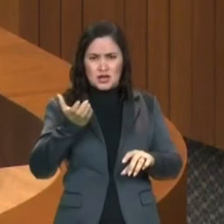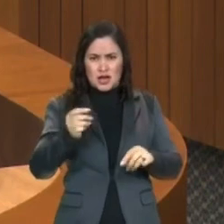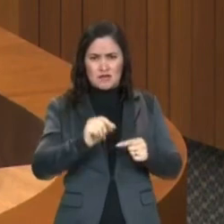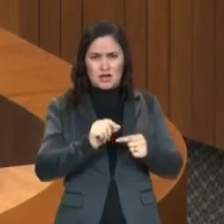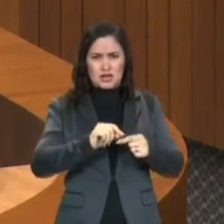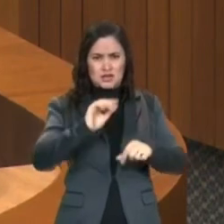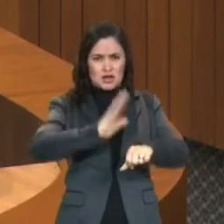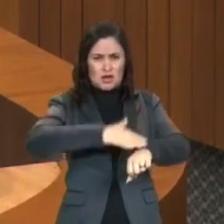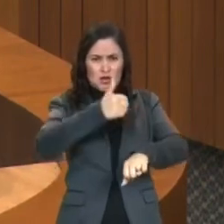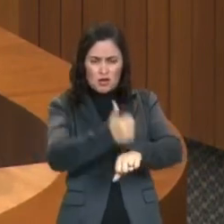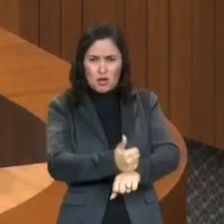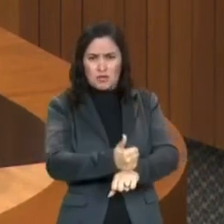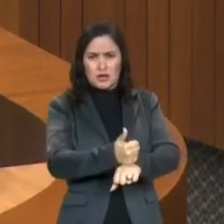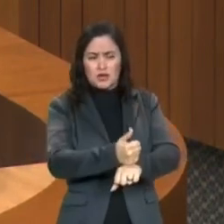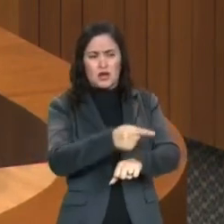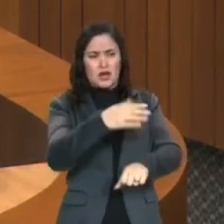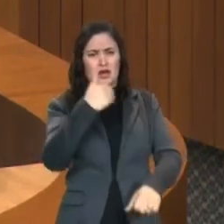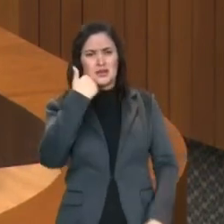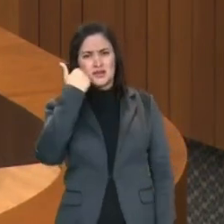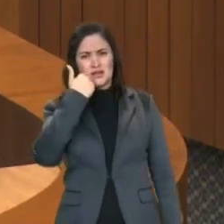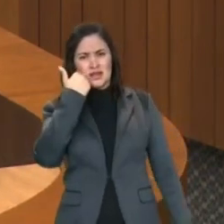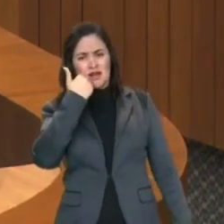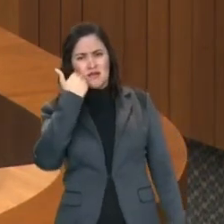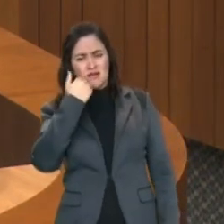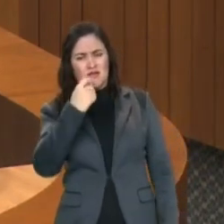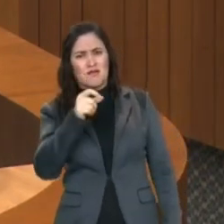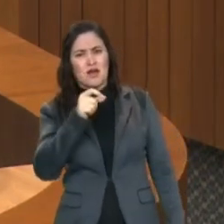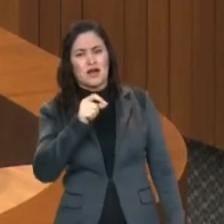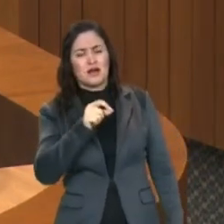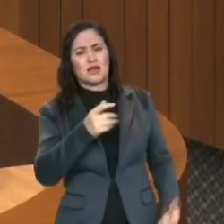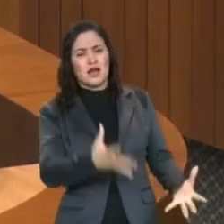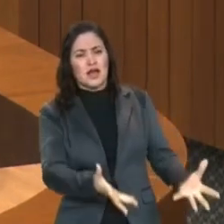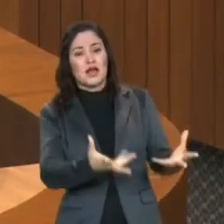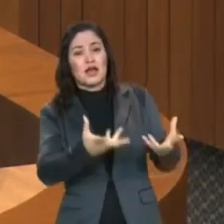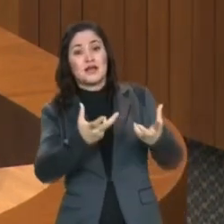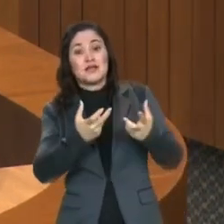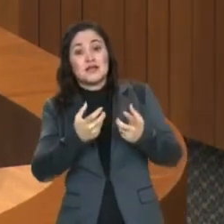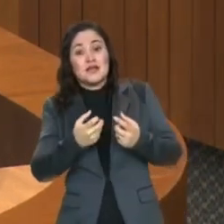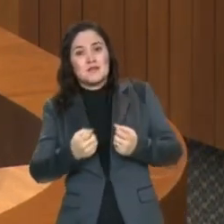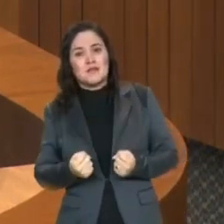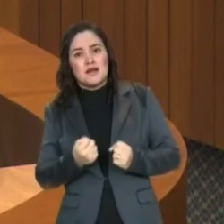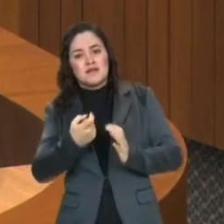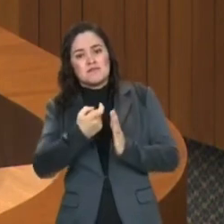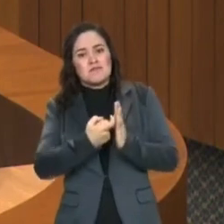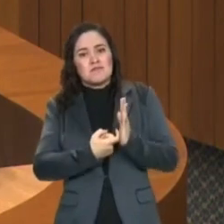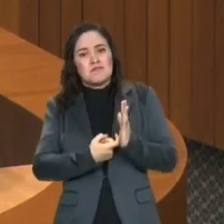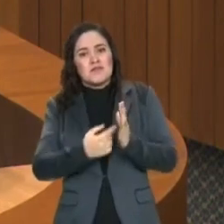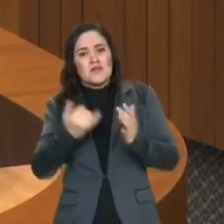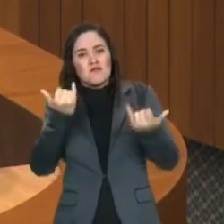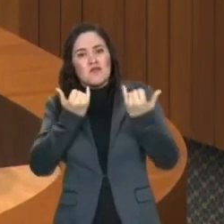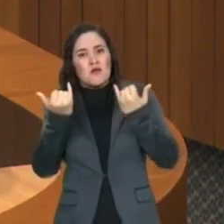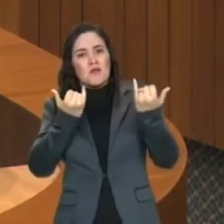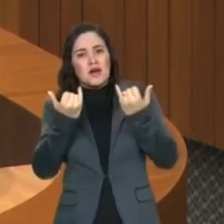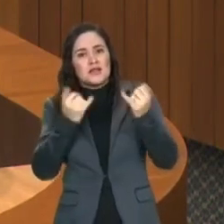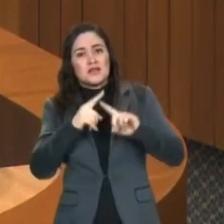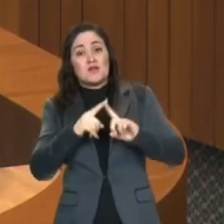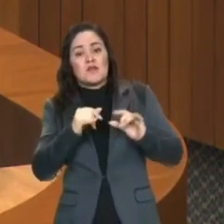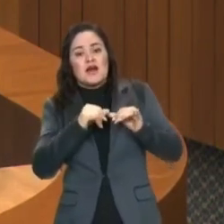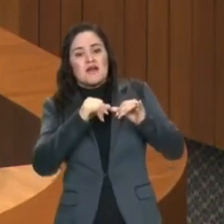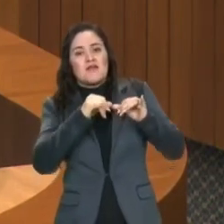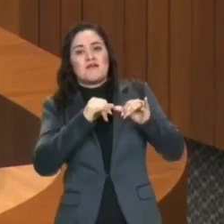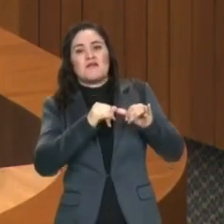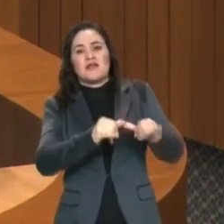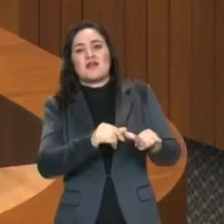antes e que deixaram as tropas dentro do Ministério da Justiça e que agora tem cara de pau,